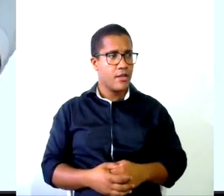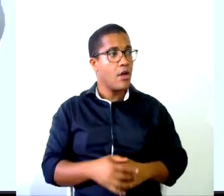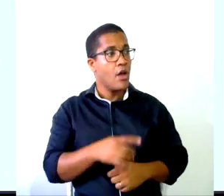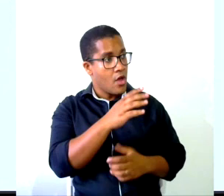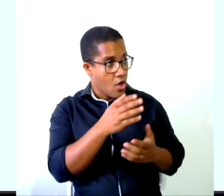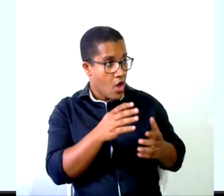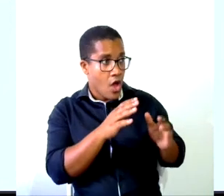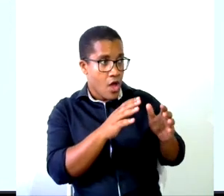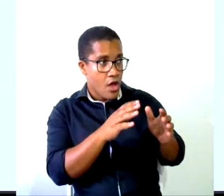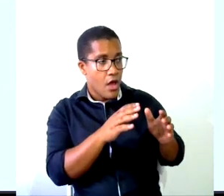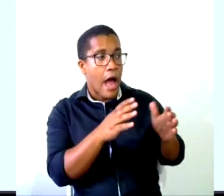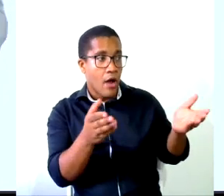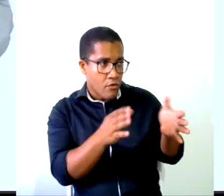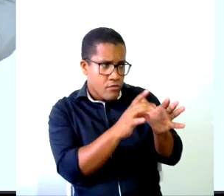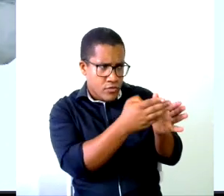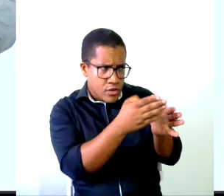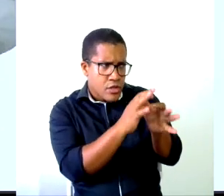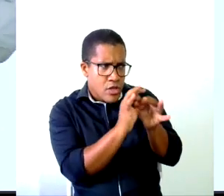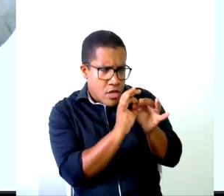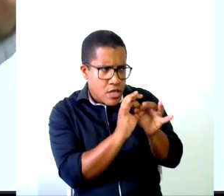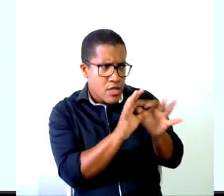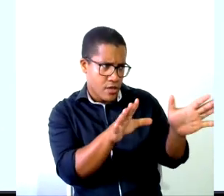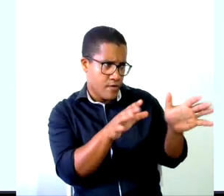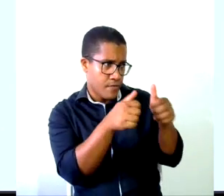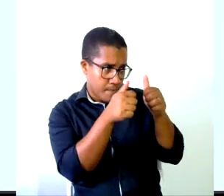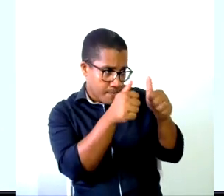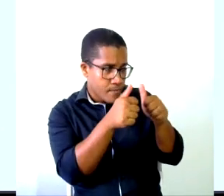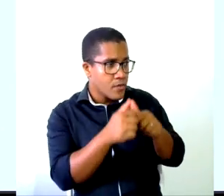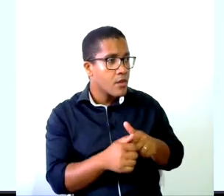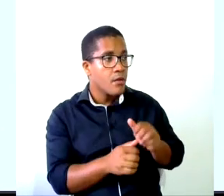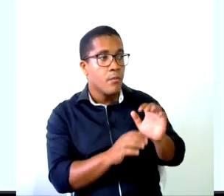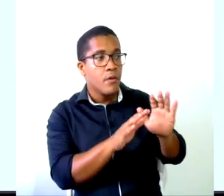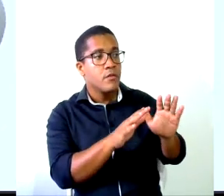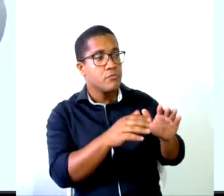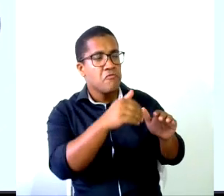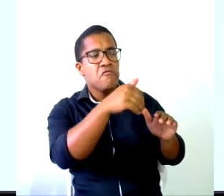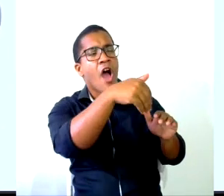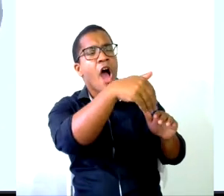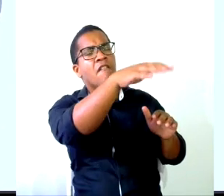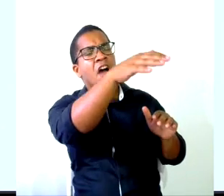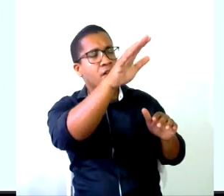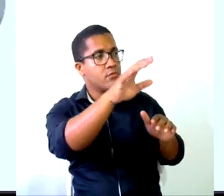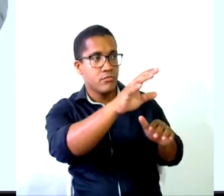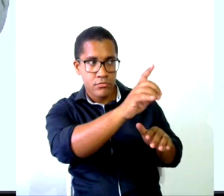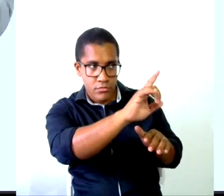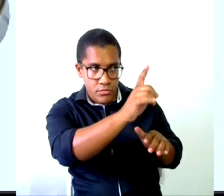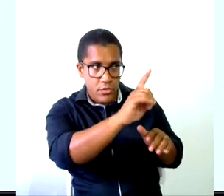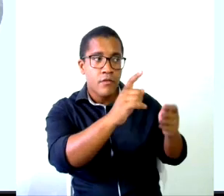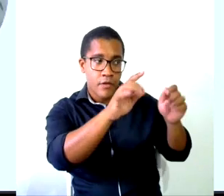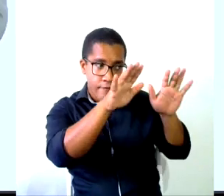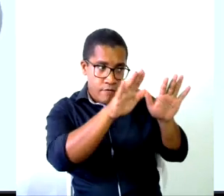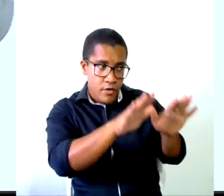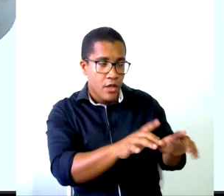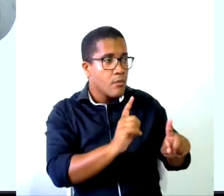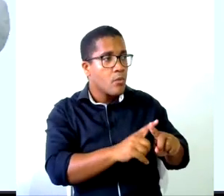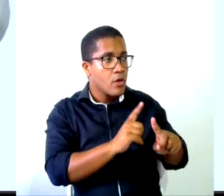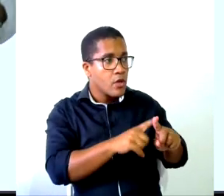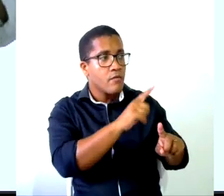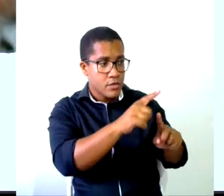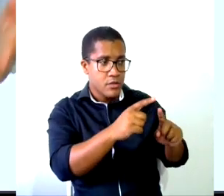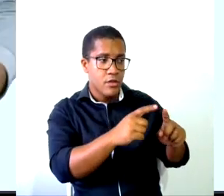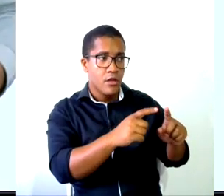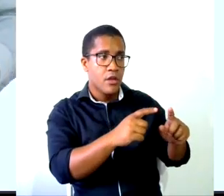me deve isso, gratidão. Né? Só que essa gratidão você é pagar em forma